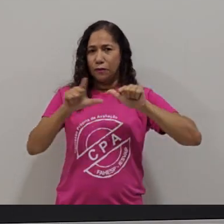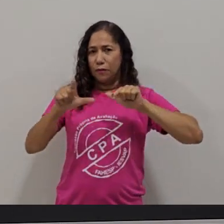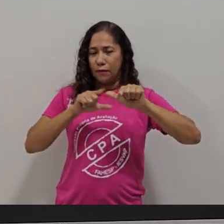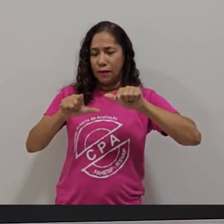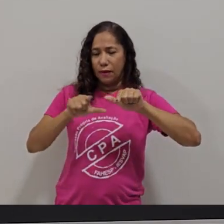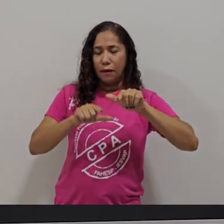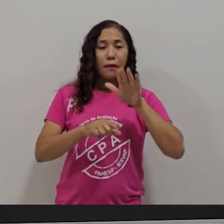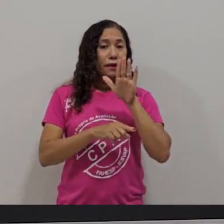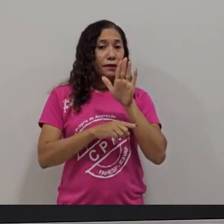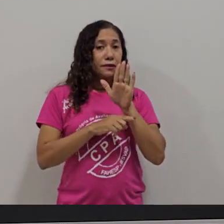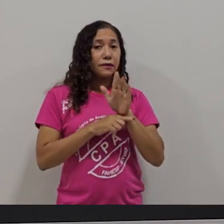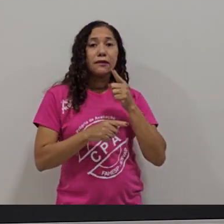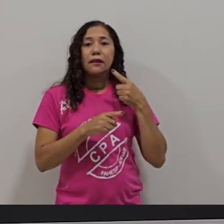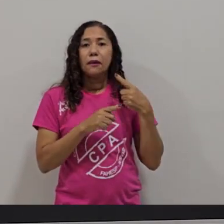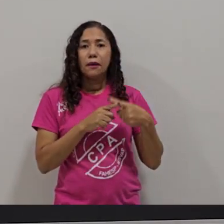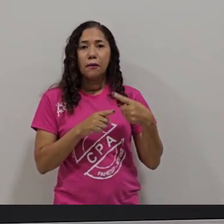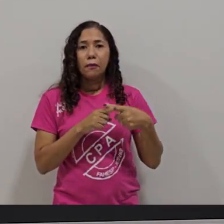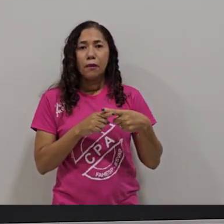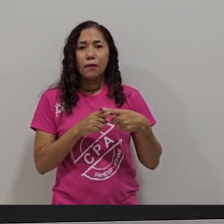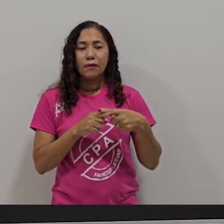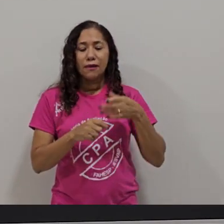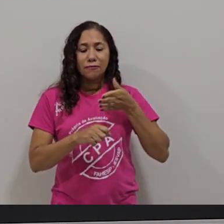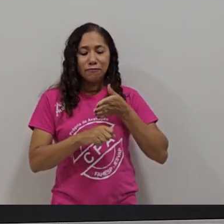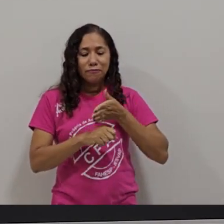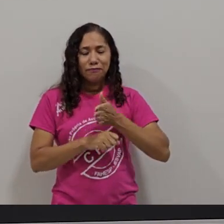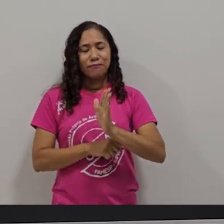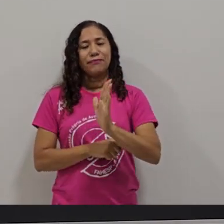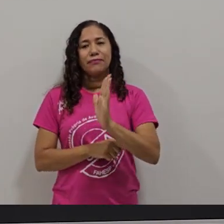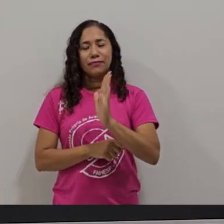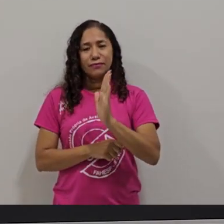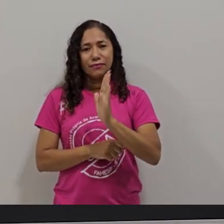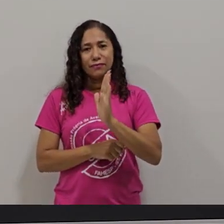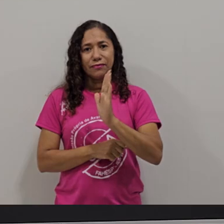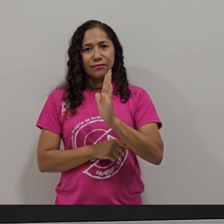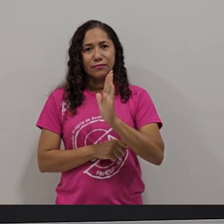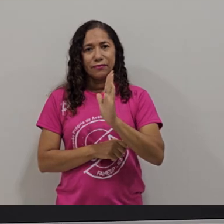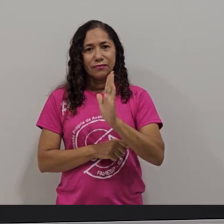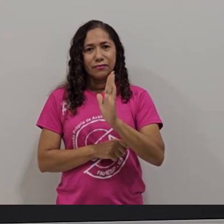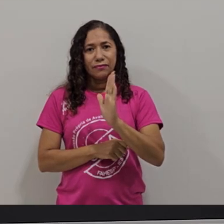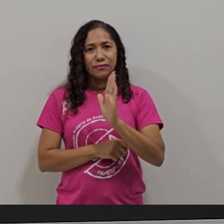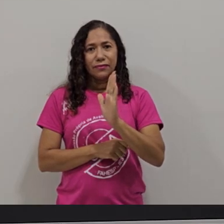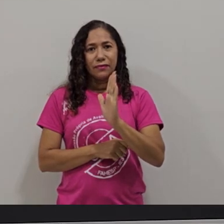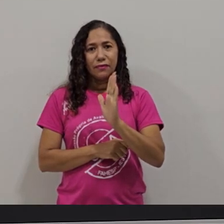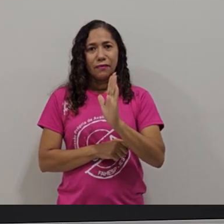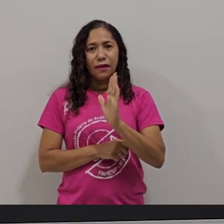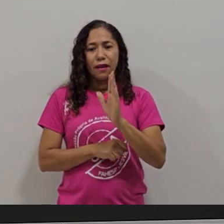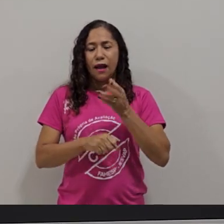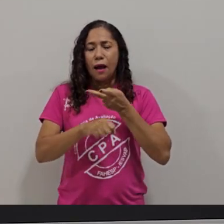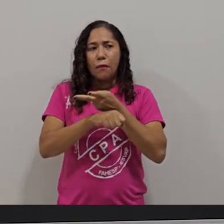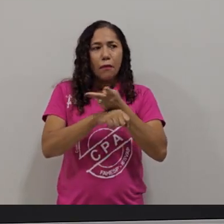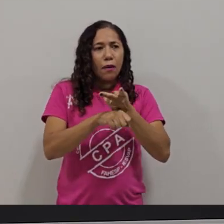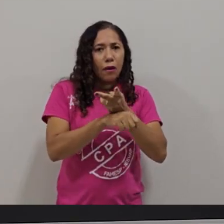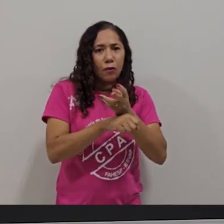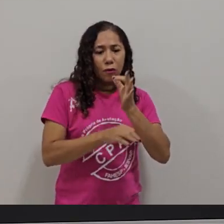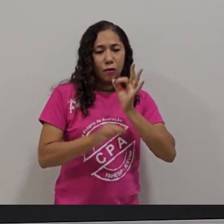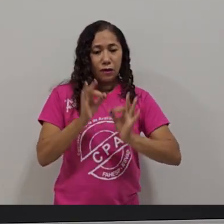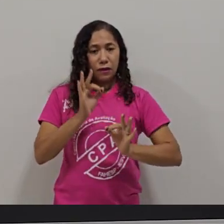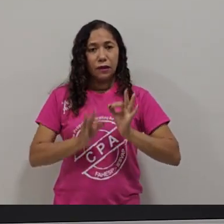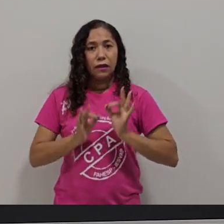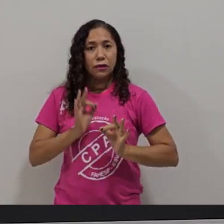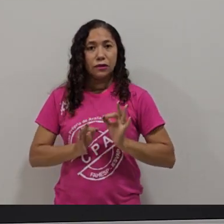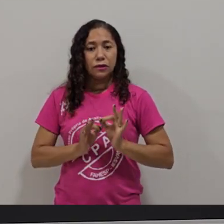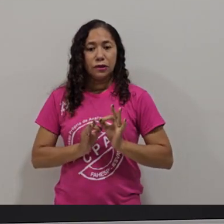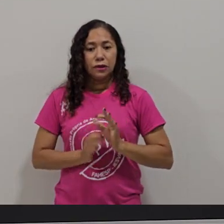trabalhar. Por quê? Porque é a porta de entrada pela busca da justiça, né? Por isso o